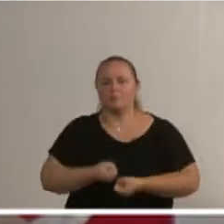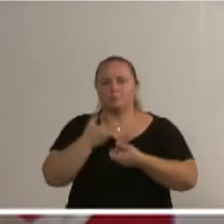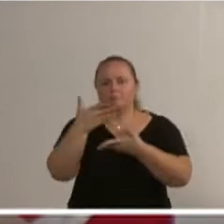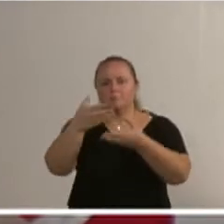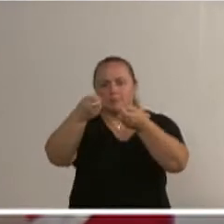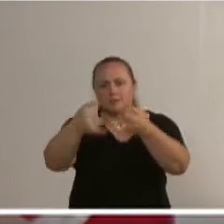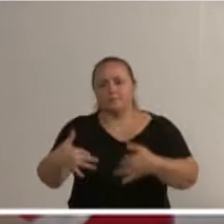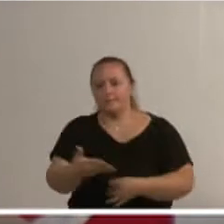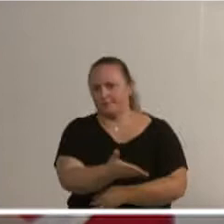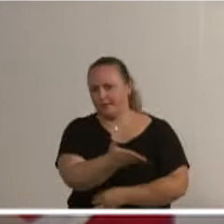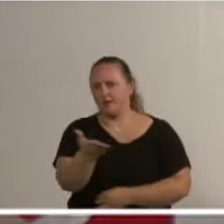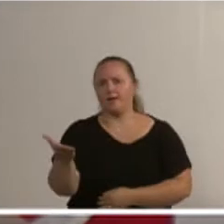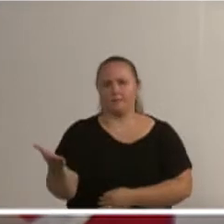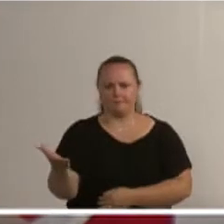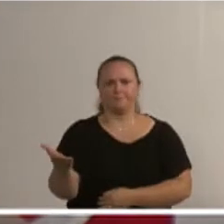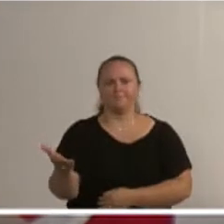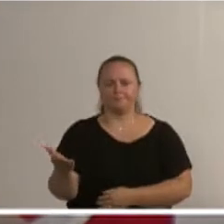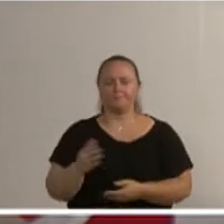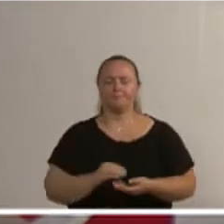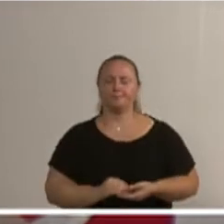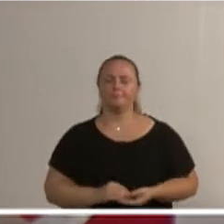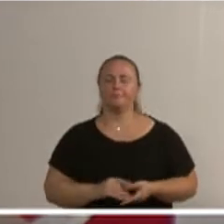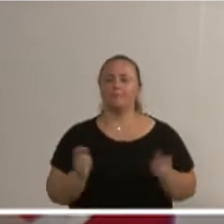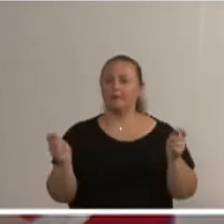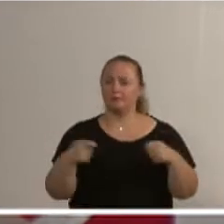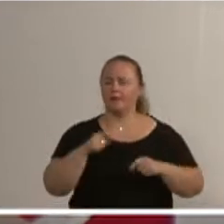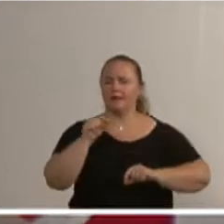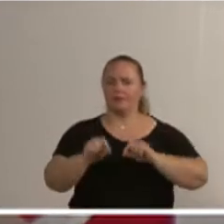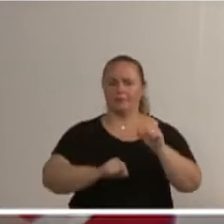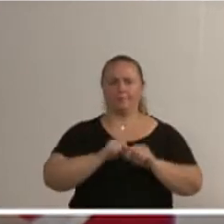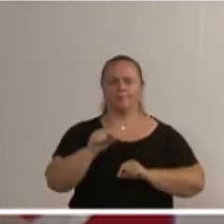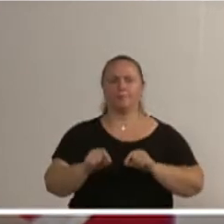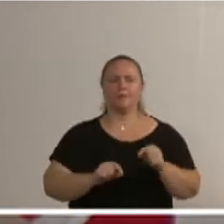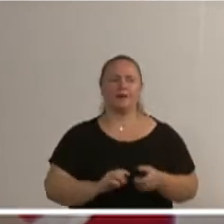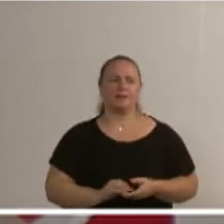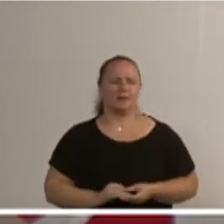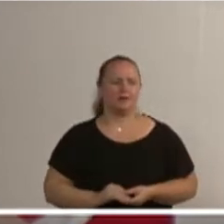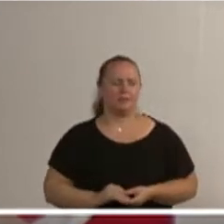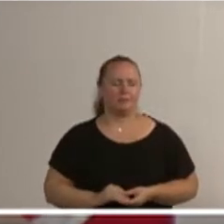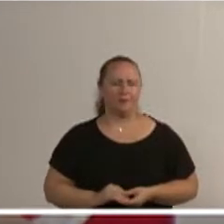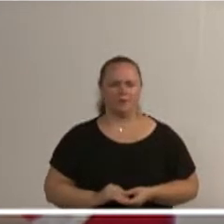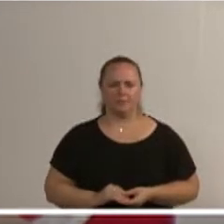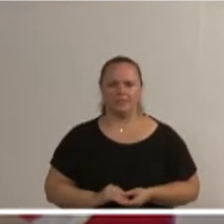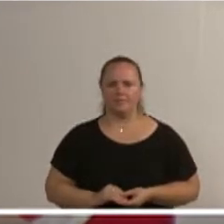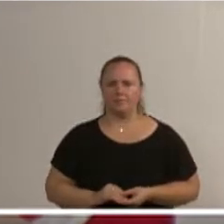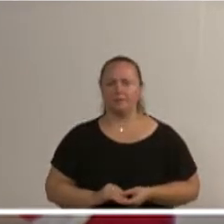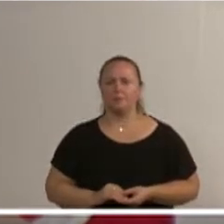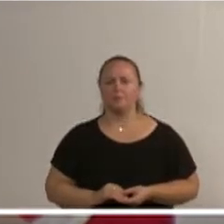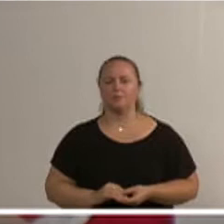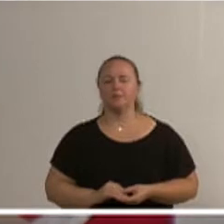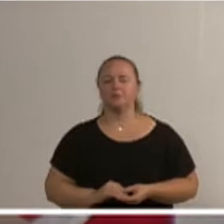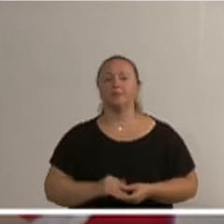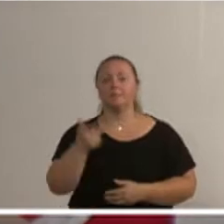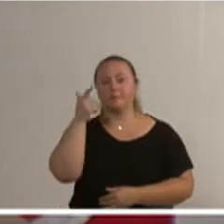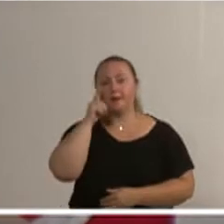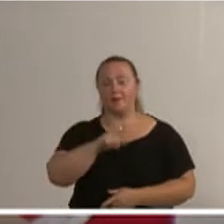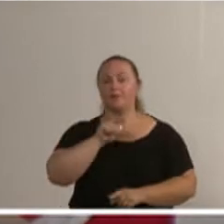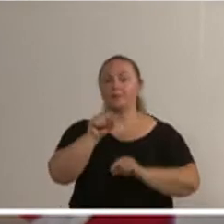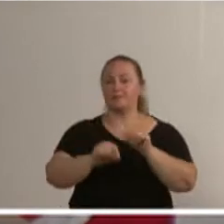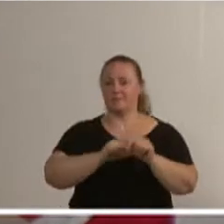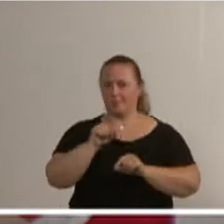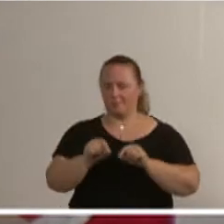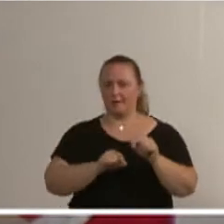audiência pública, para que nós possamos elucidar e mostrar os problemas, para que nós possamos tentar, junto